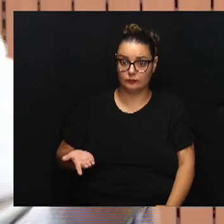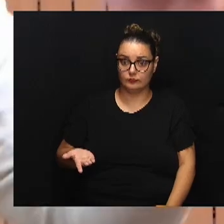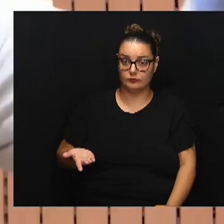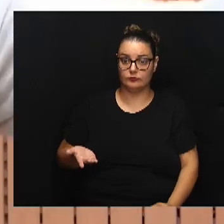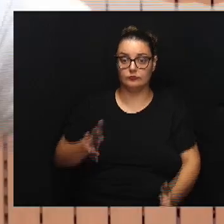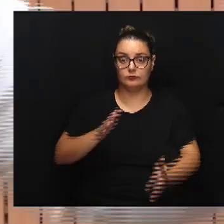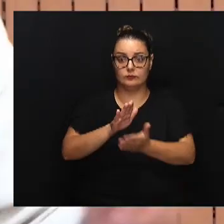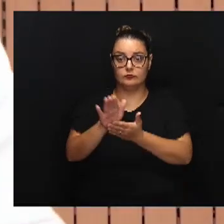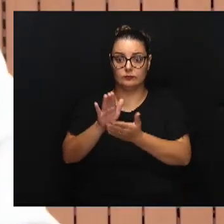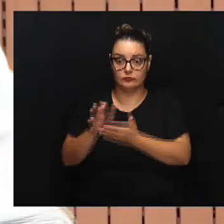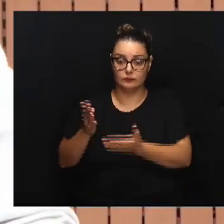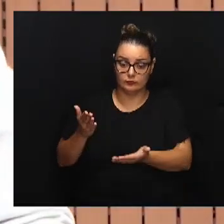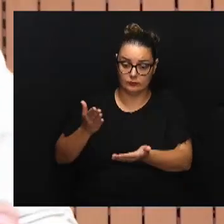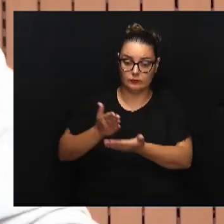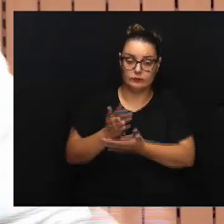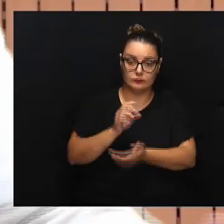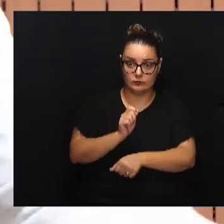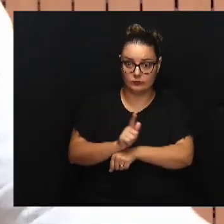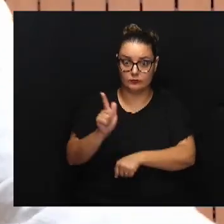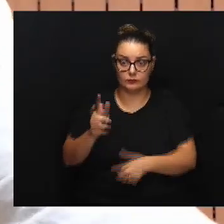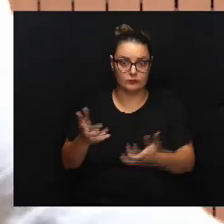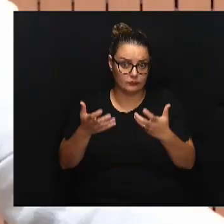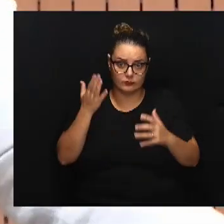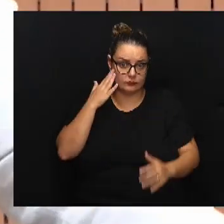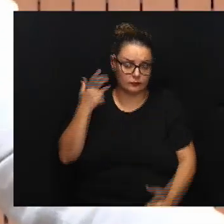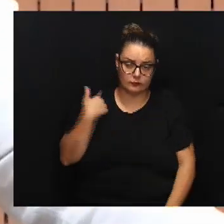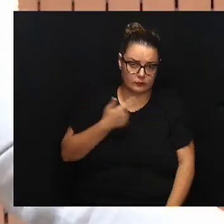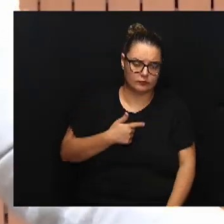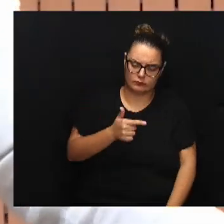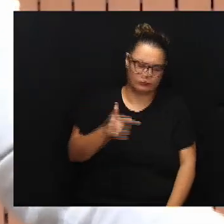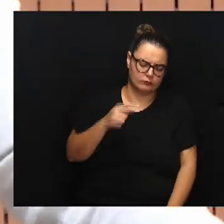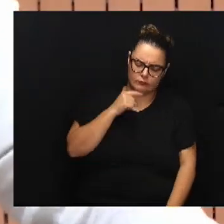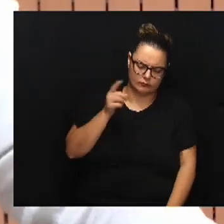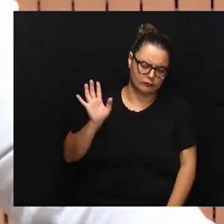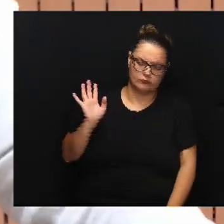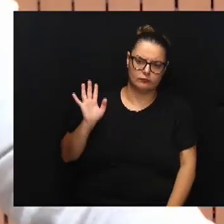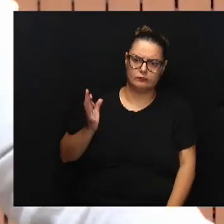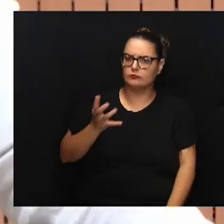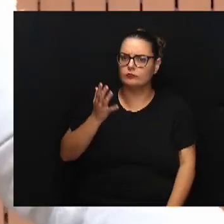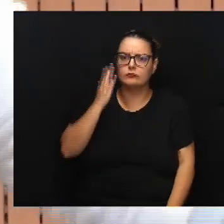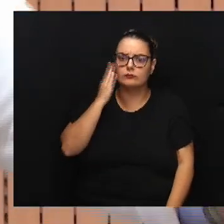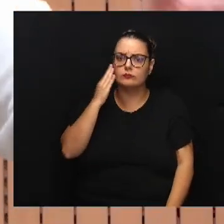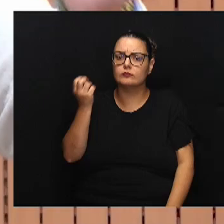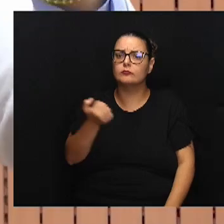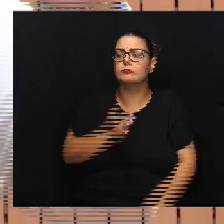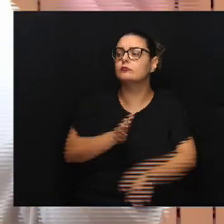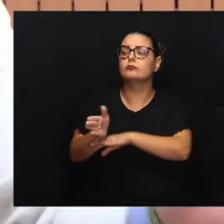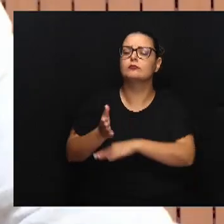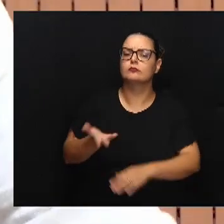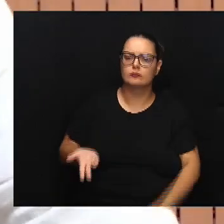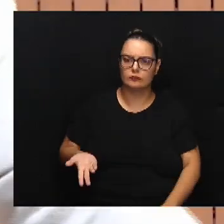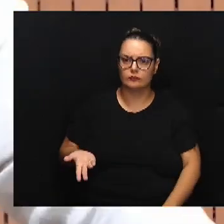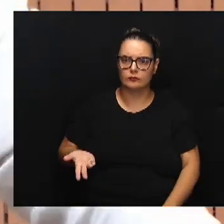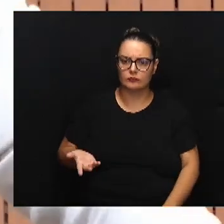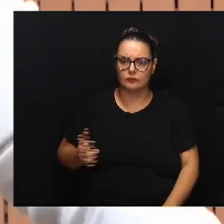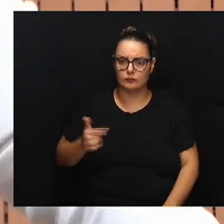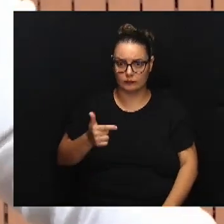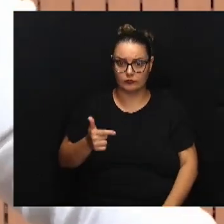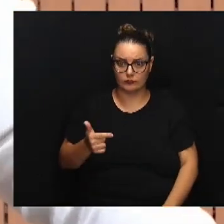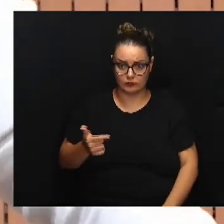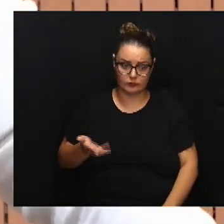né, para acesso ao ensino superior, eles vão querer saber da gente, não tenha dúvidas que eles vão querer saber da gente. Eles não tinham grupo aí